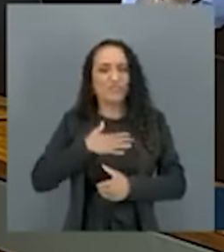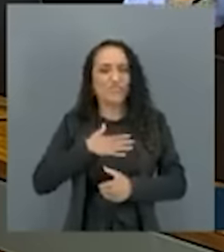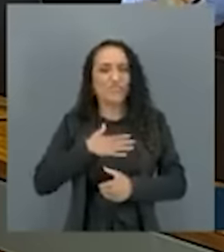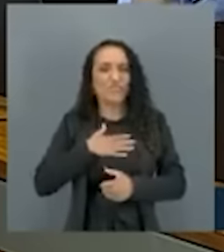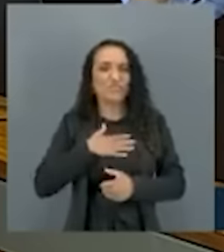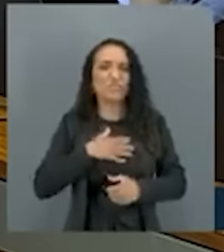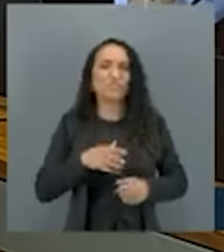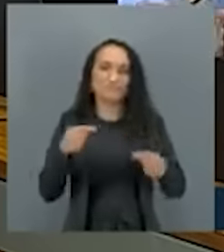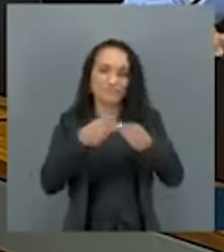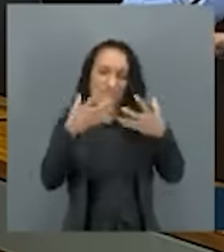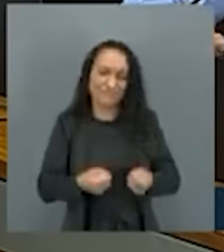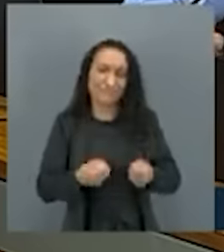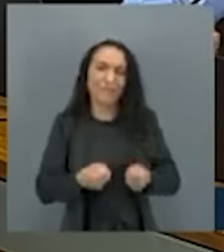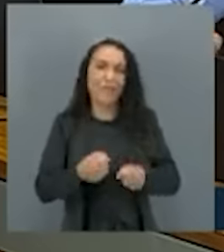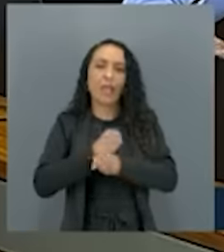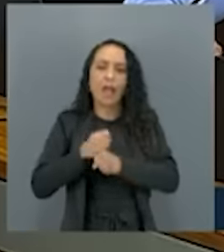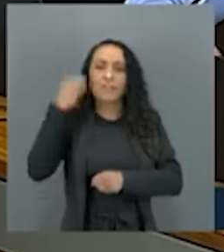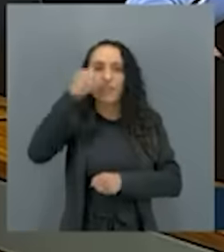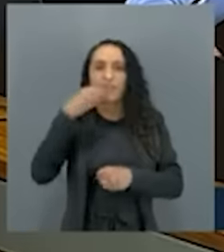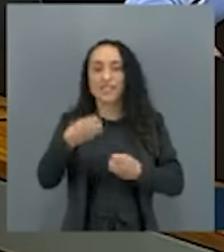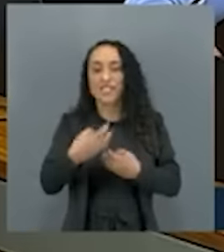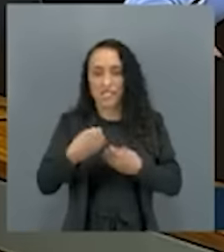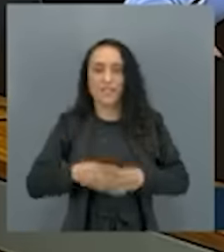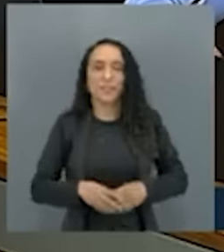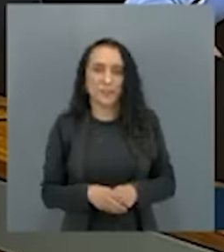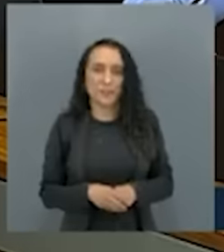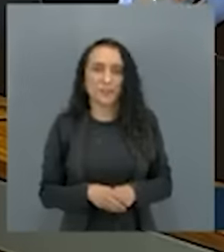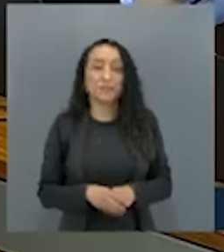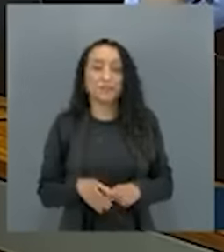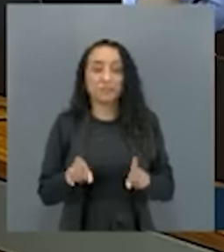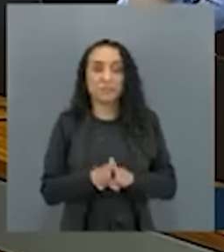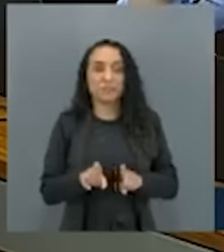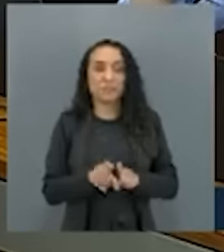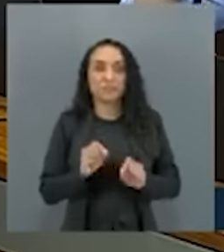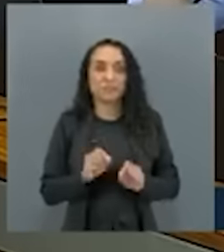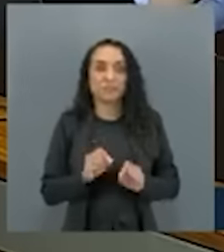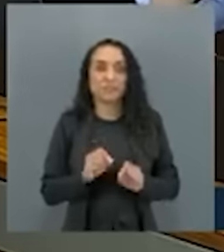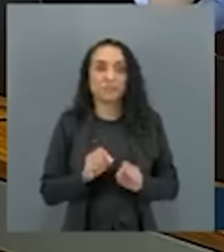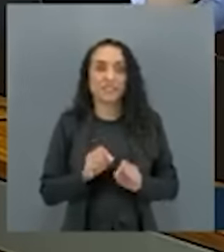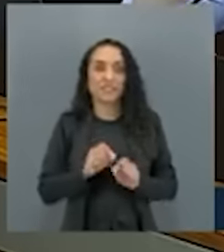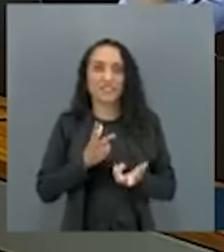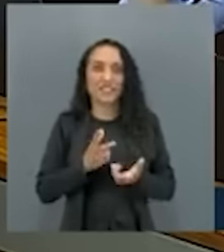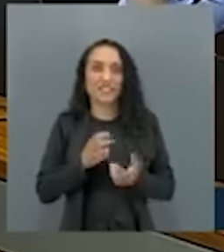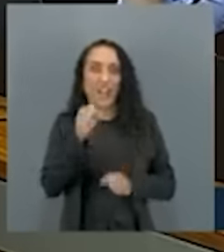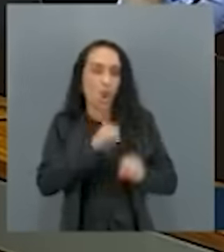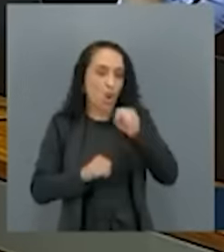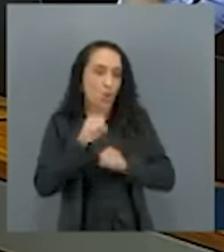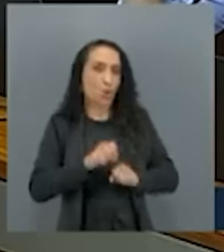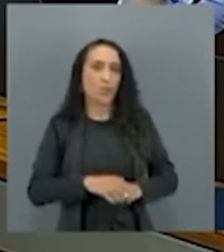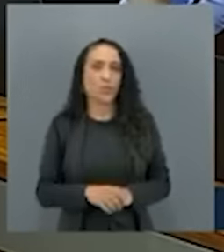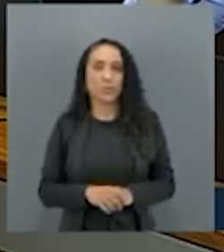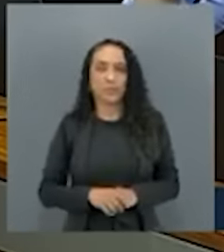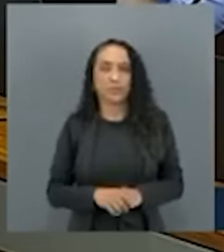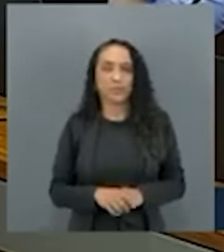aate os anos de experiências ensina isso né E também as artes marciais não vou falar do mestre